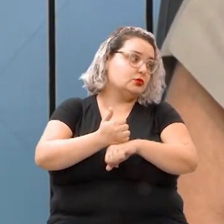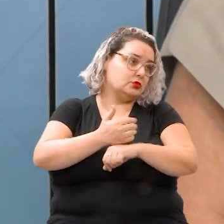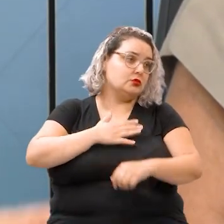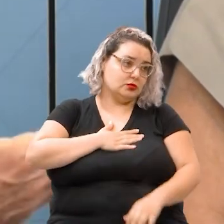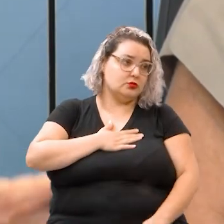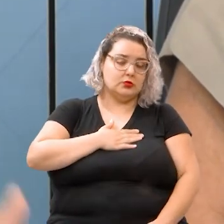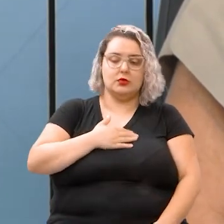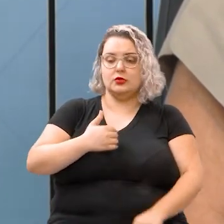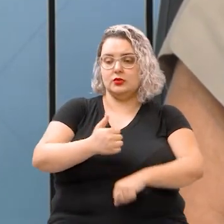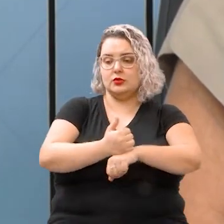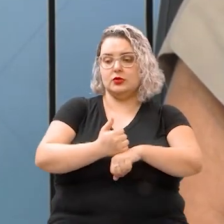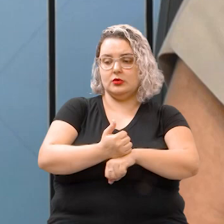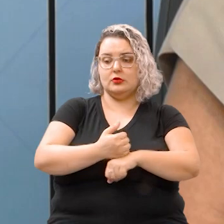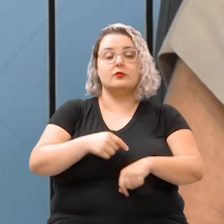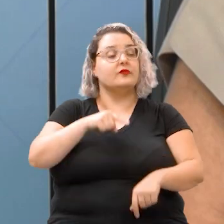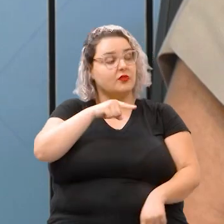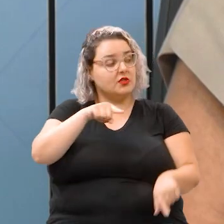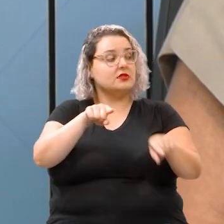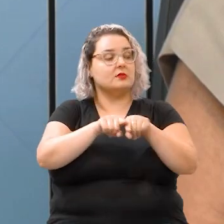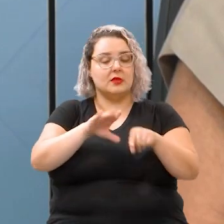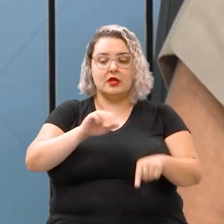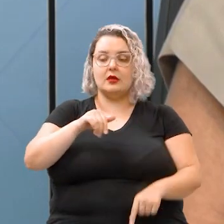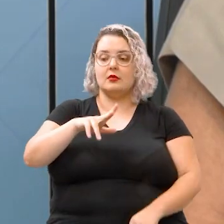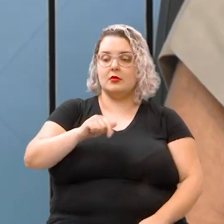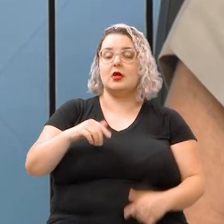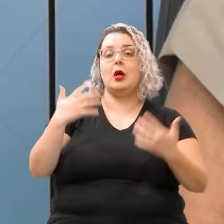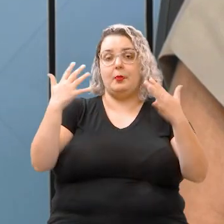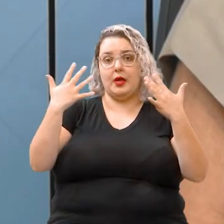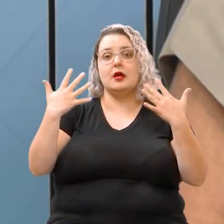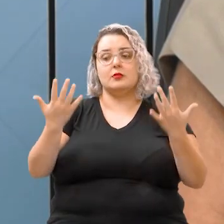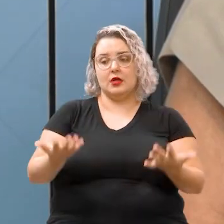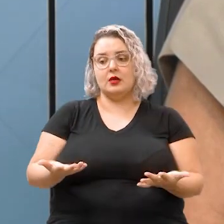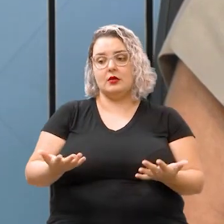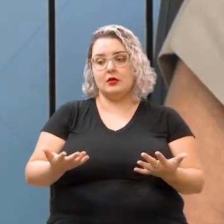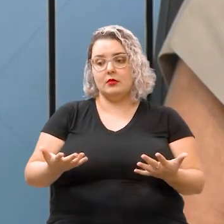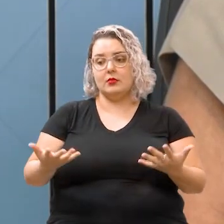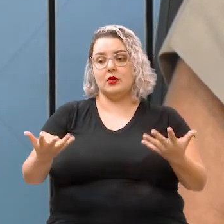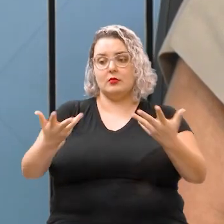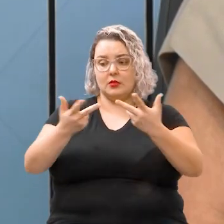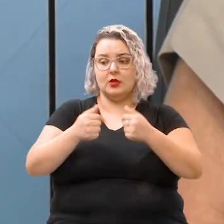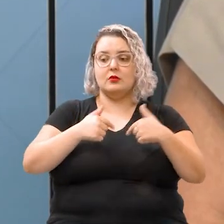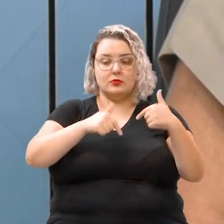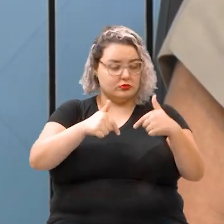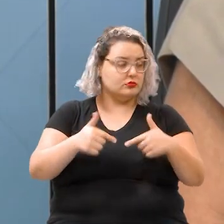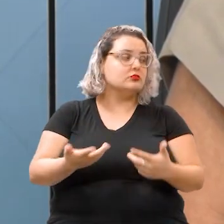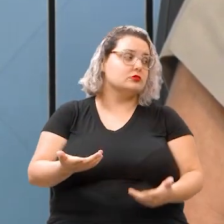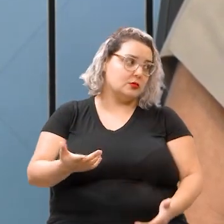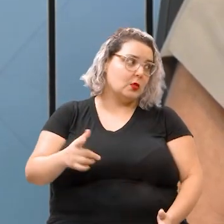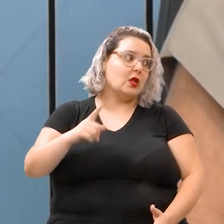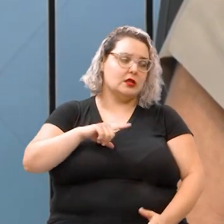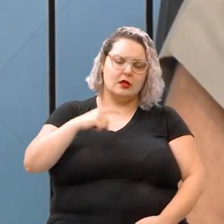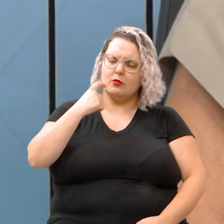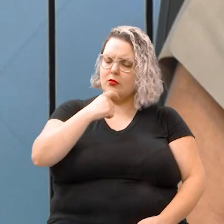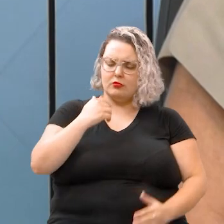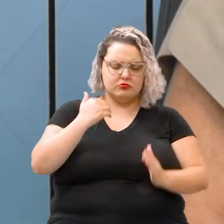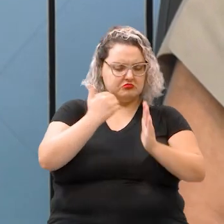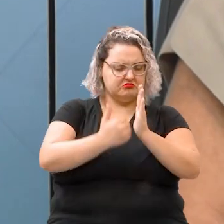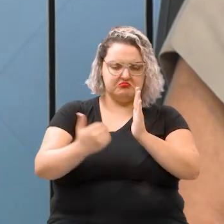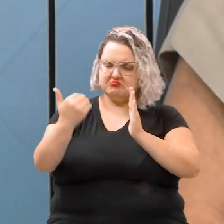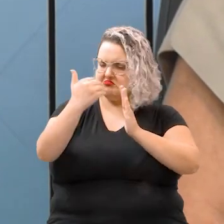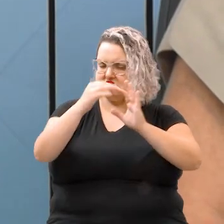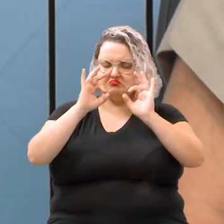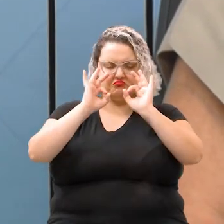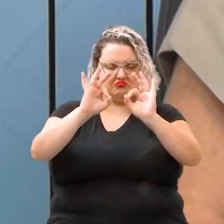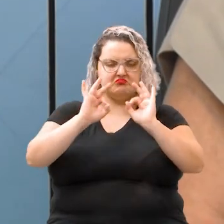meus colegas, você também, Camila, parabenizando pelo excelente trabalho. Nós temos uma odontologia de alto nível na